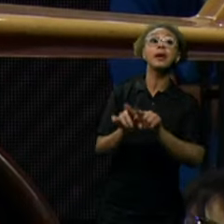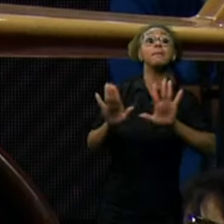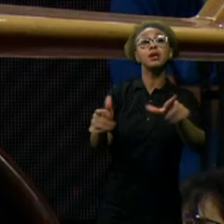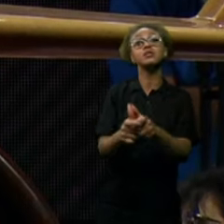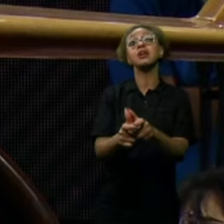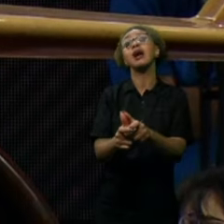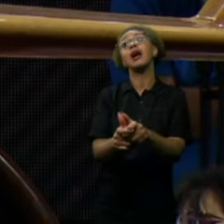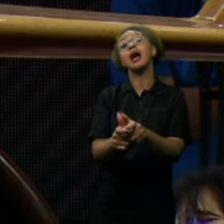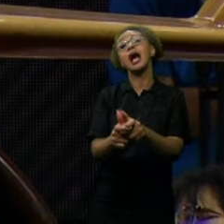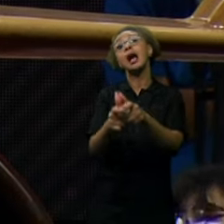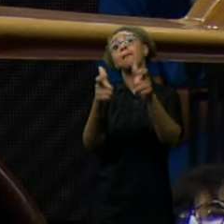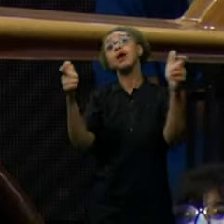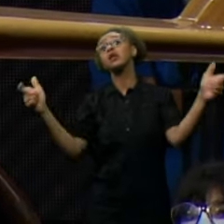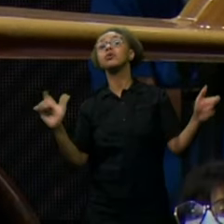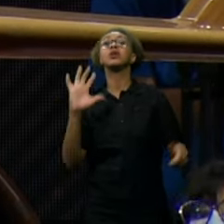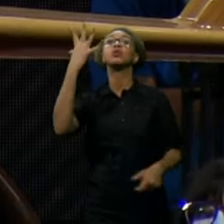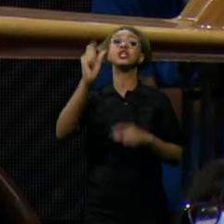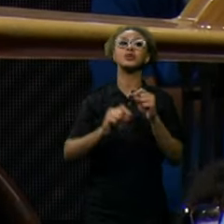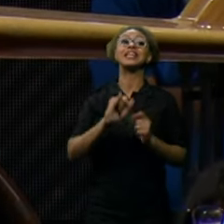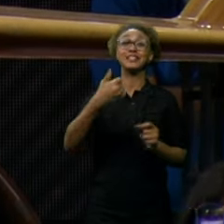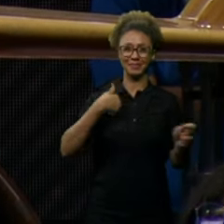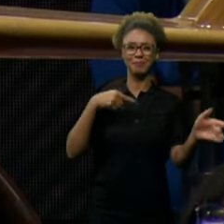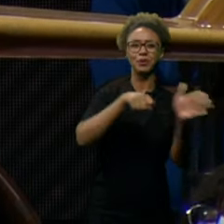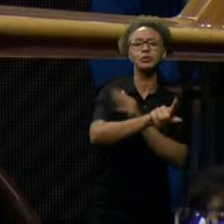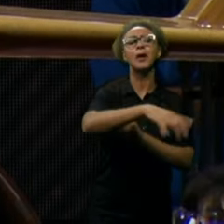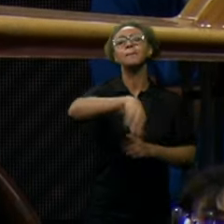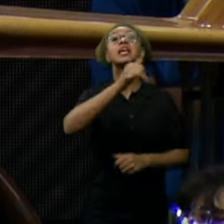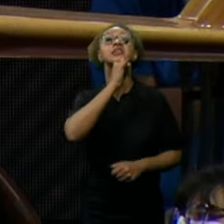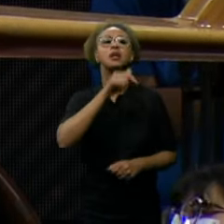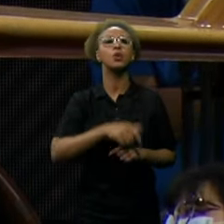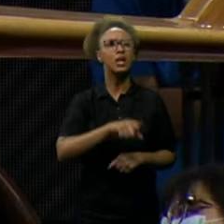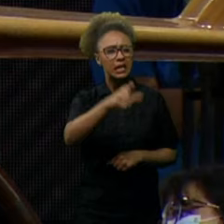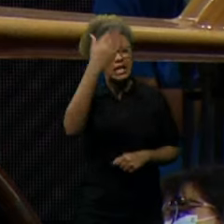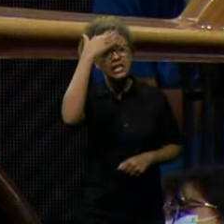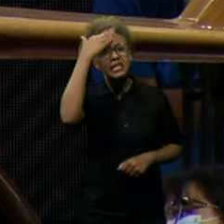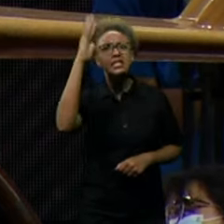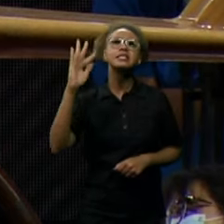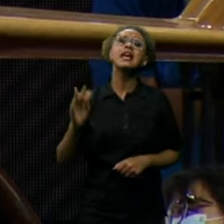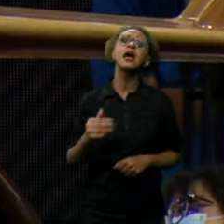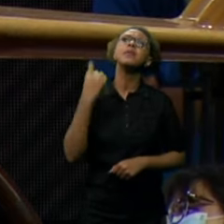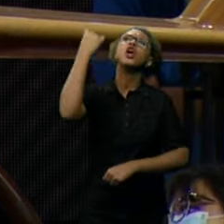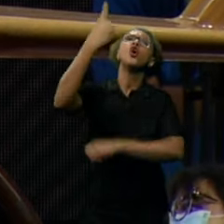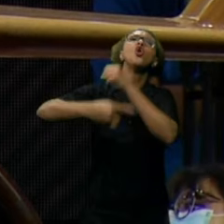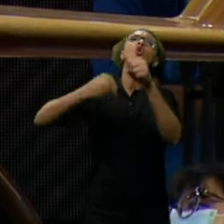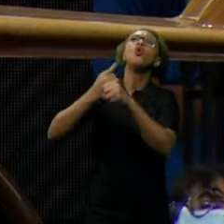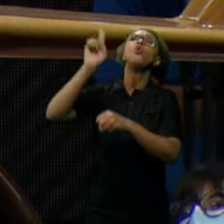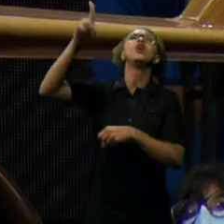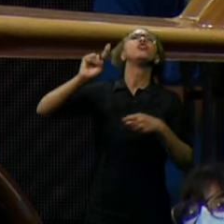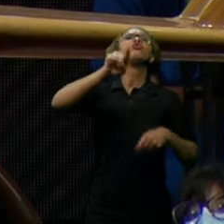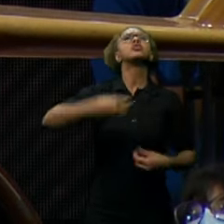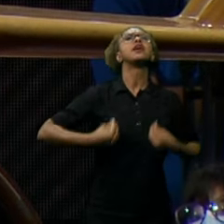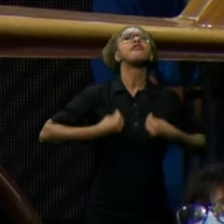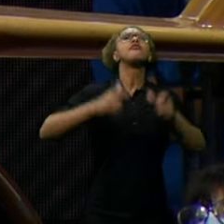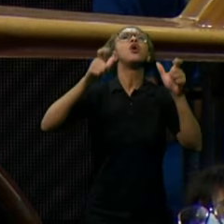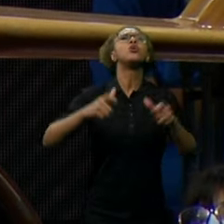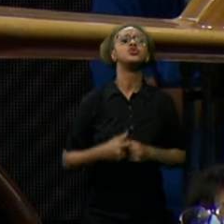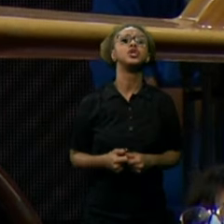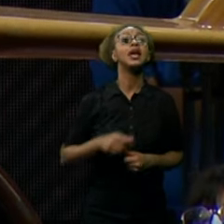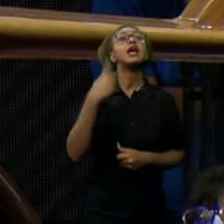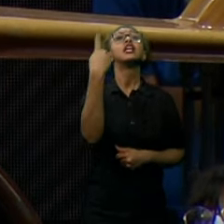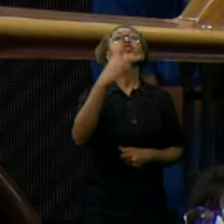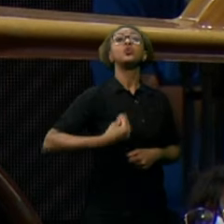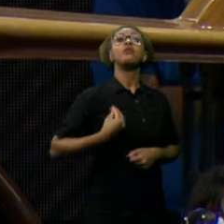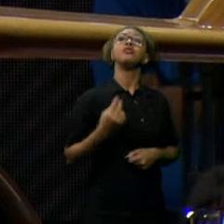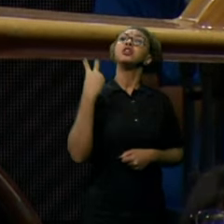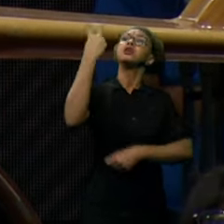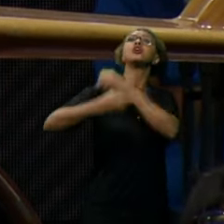que a maioria das vezes a gente chegar aqui agora perguntar para as pessoas assim você sabe aonde você vai estar daqui a um ano você sabe o que vai acontecer daqui há dois anos